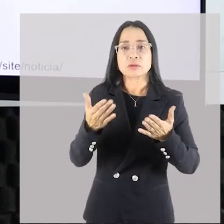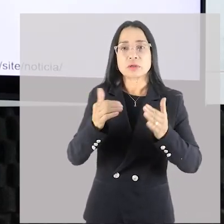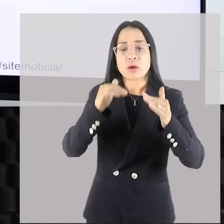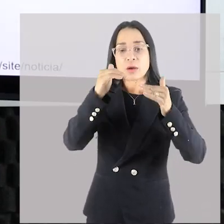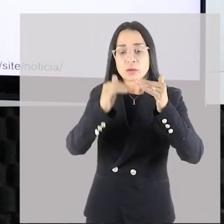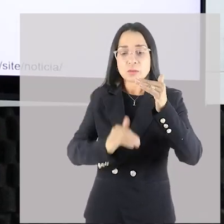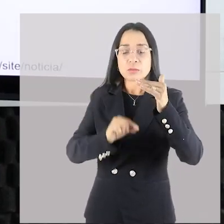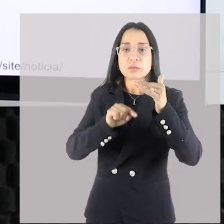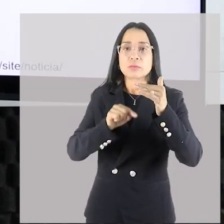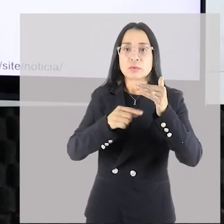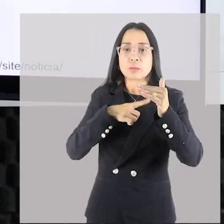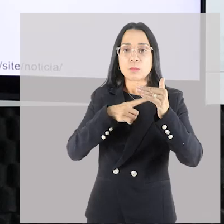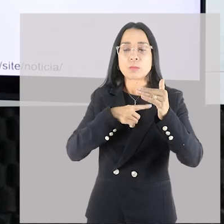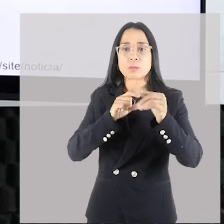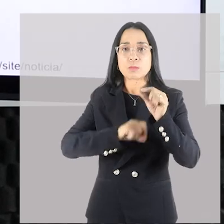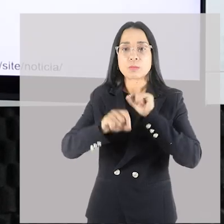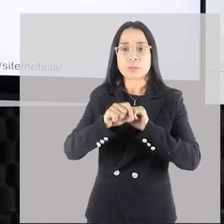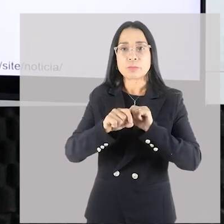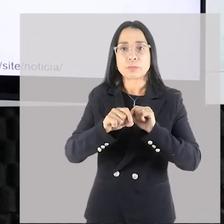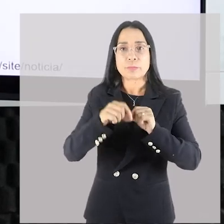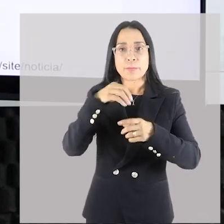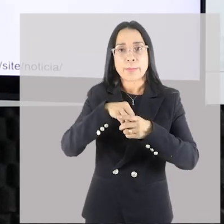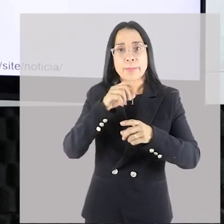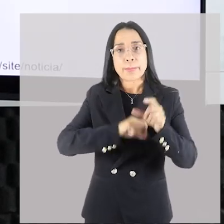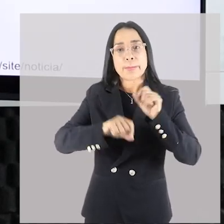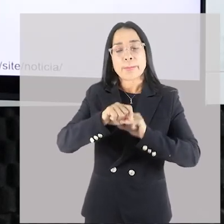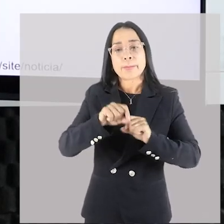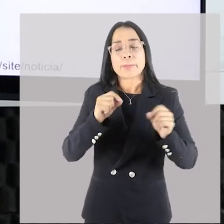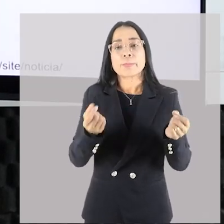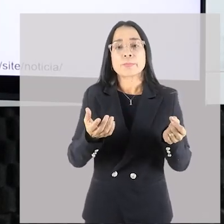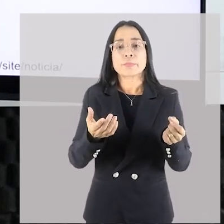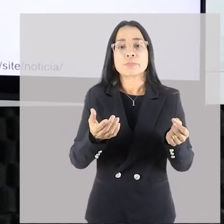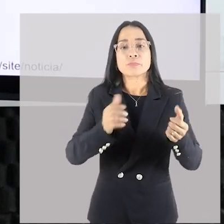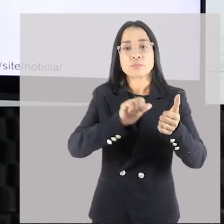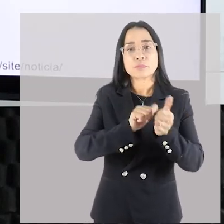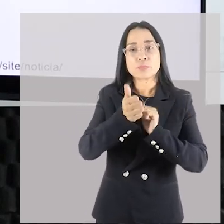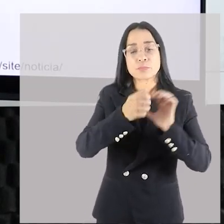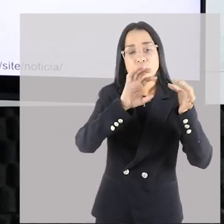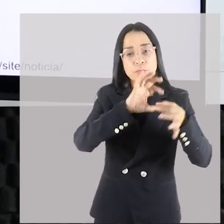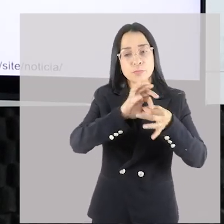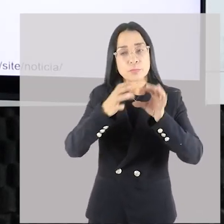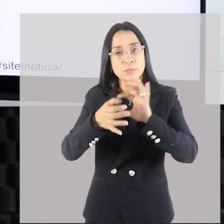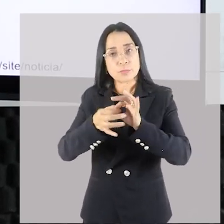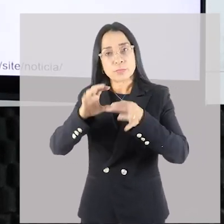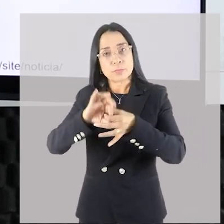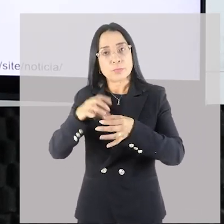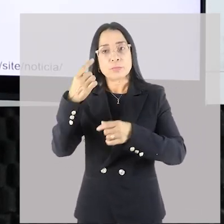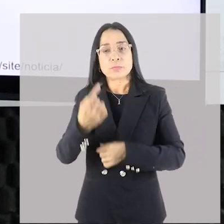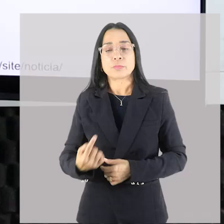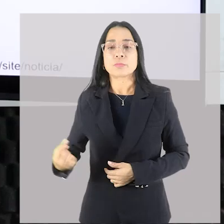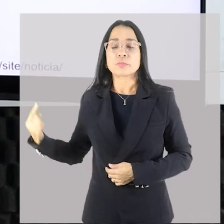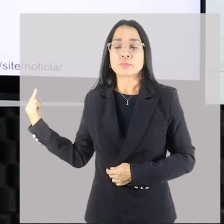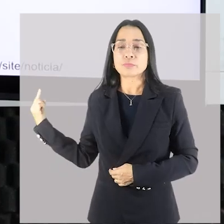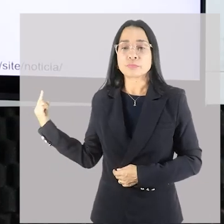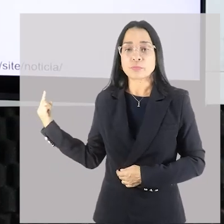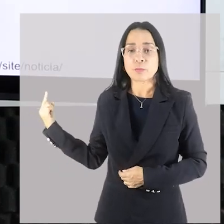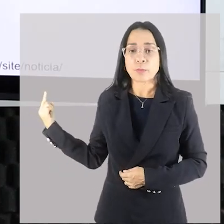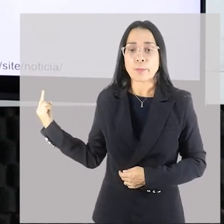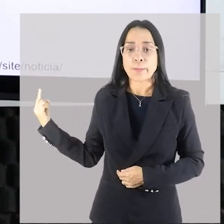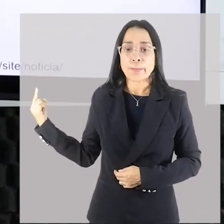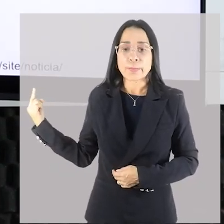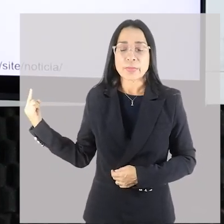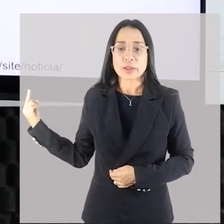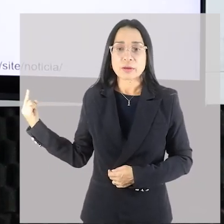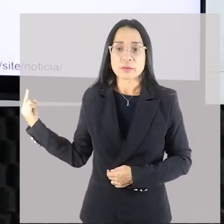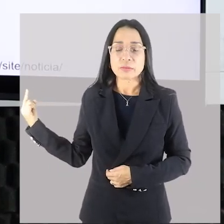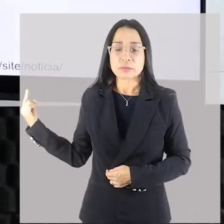subdivisão que existe também dentro dos Jogos Olímpicos, além do jogo de verão, além dos